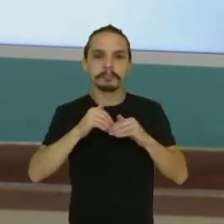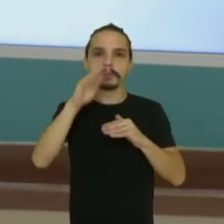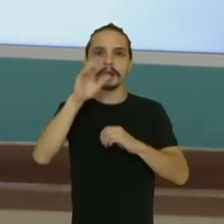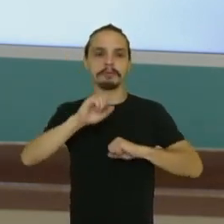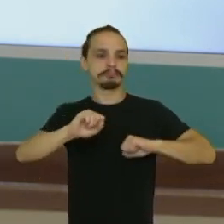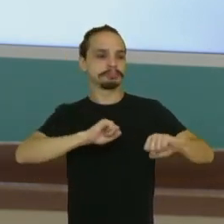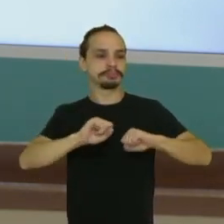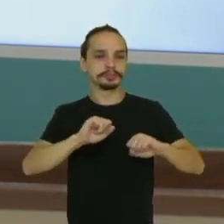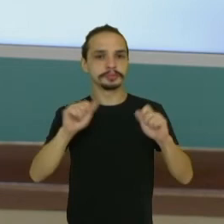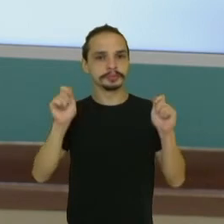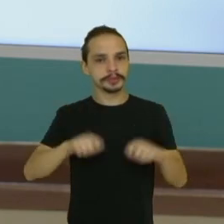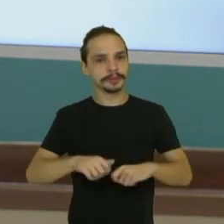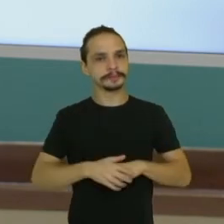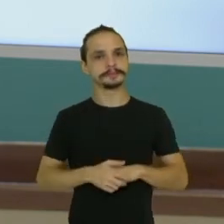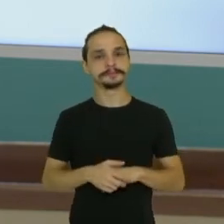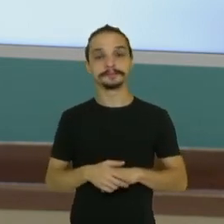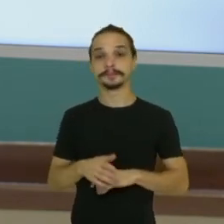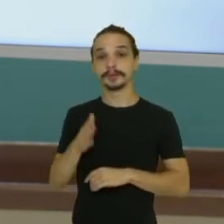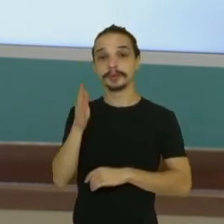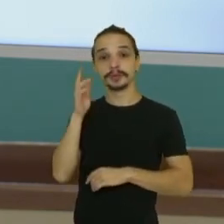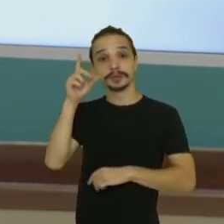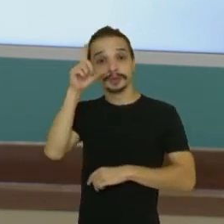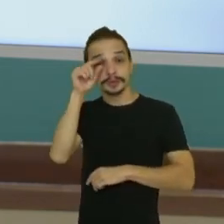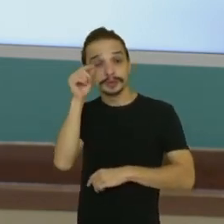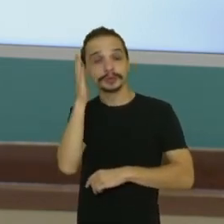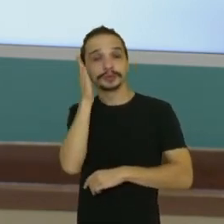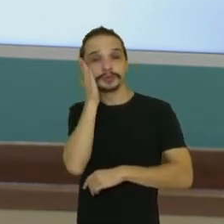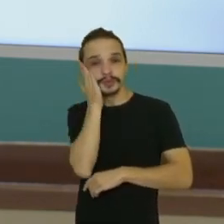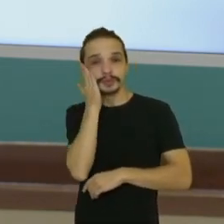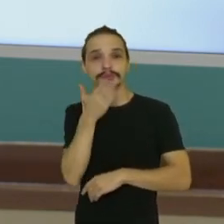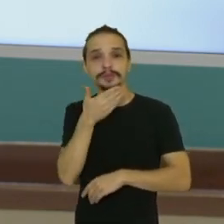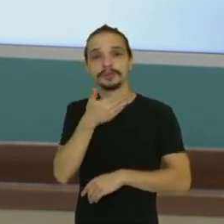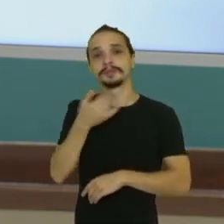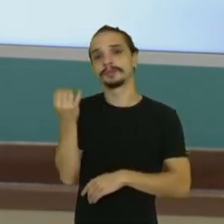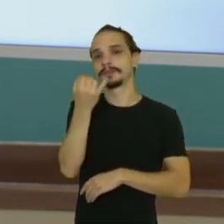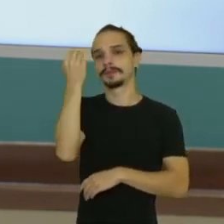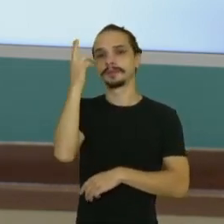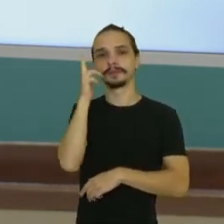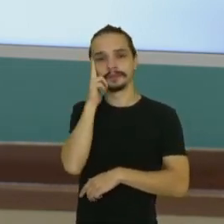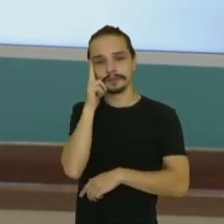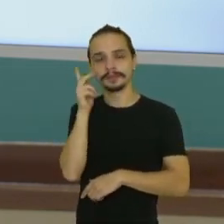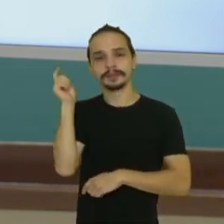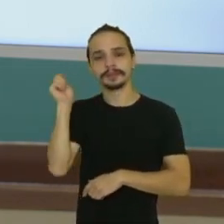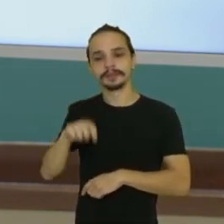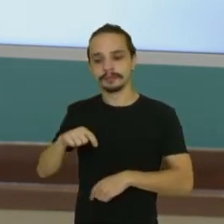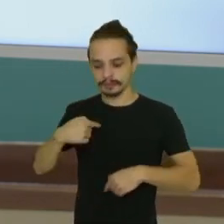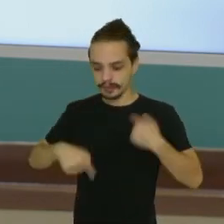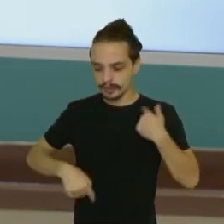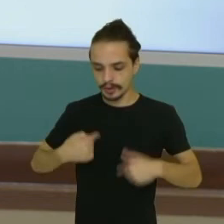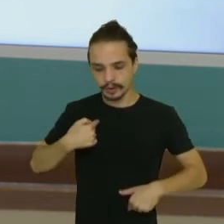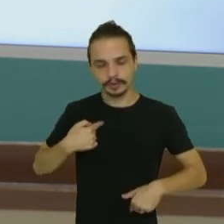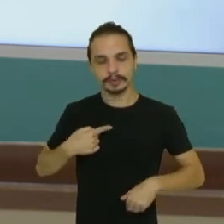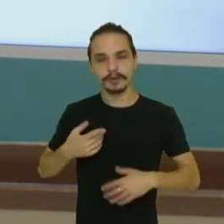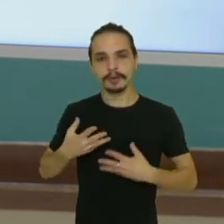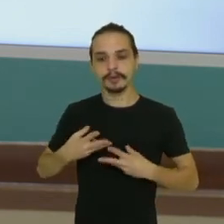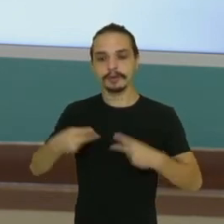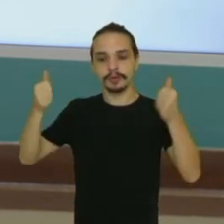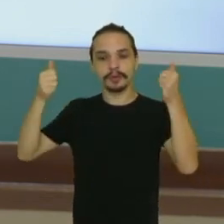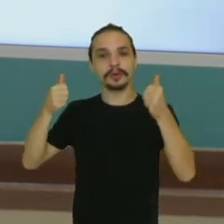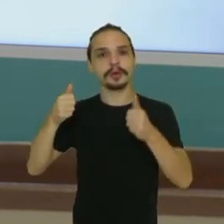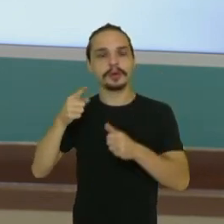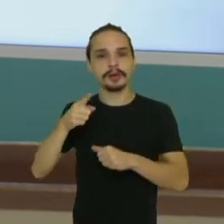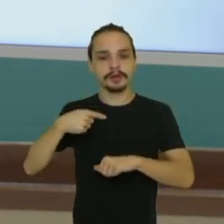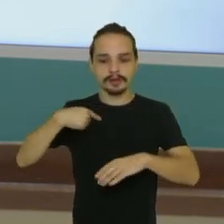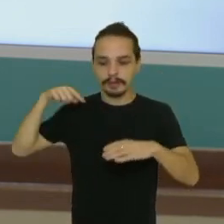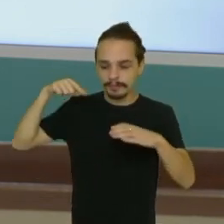mais ativo né e o sono ele é importante porque ele regenera o nosso organismo durante os estágios mais profundos